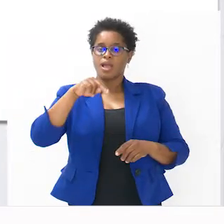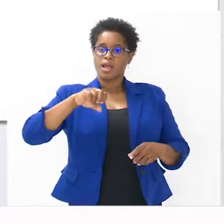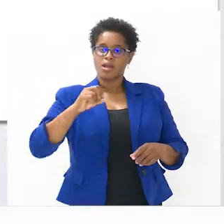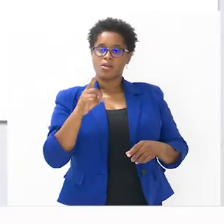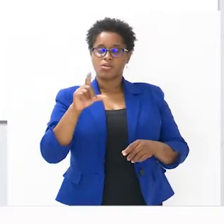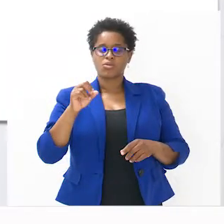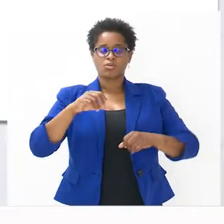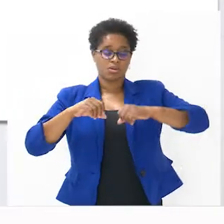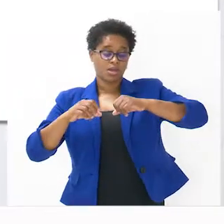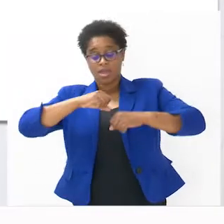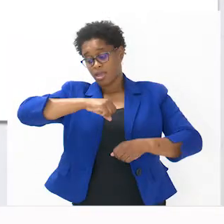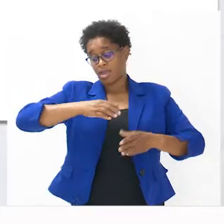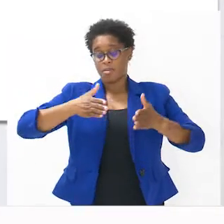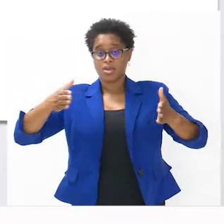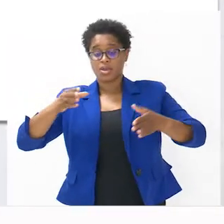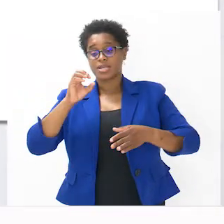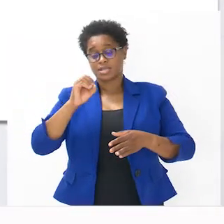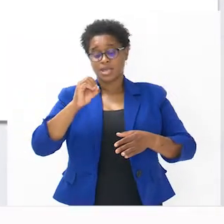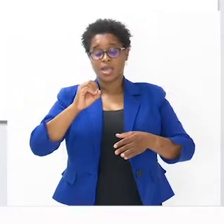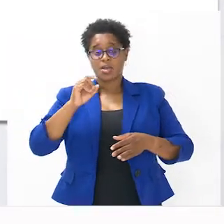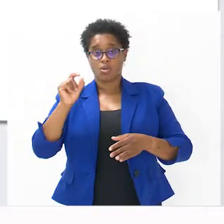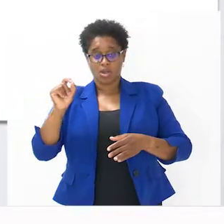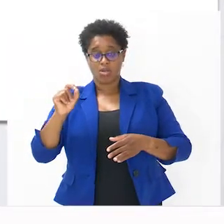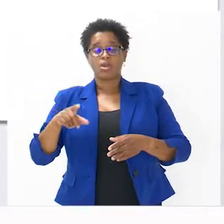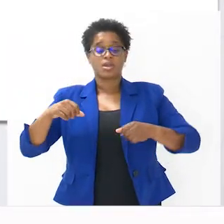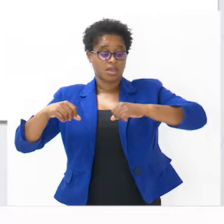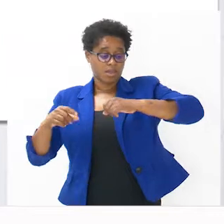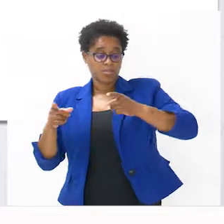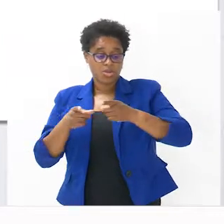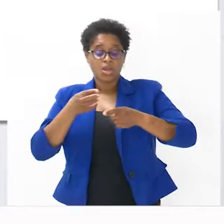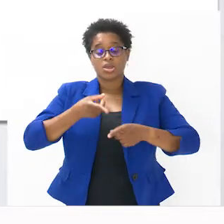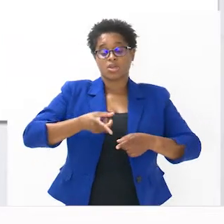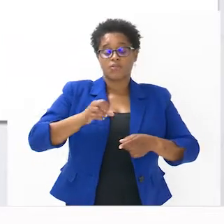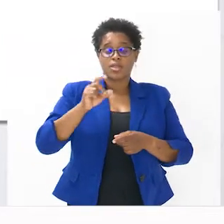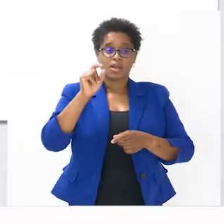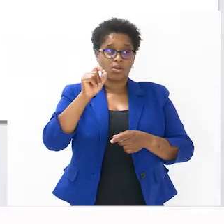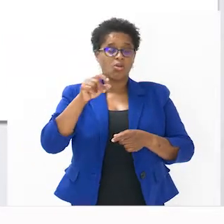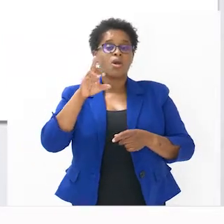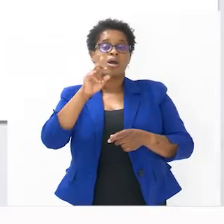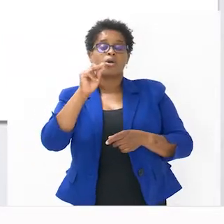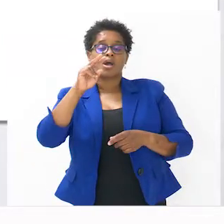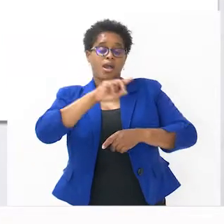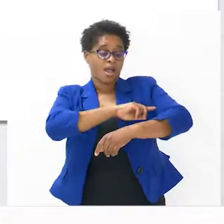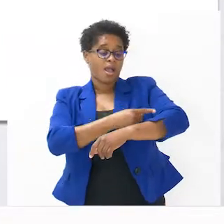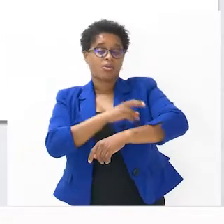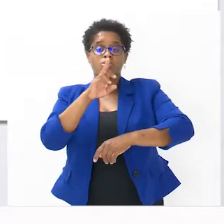maior do que 0 e menor do que 90 graus. Ângulo reto. Um ângulo reto é um ângulo que